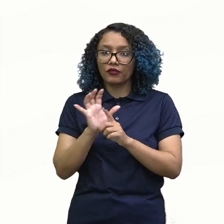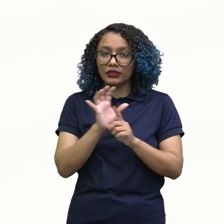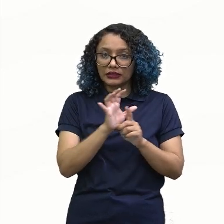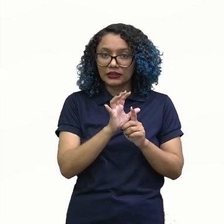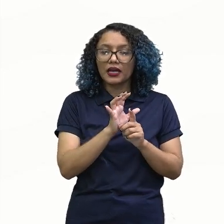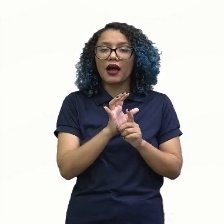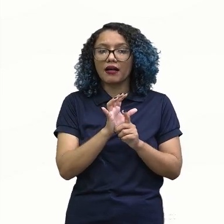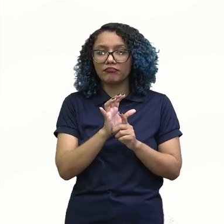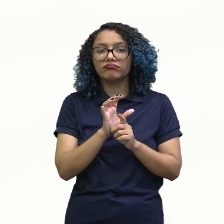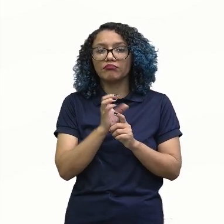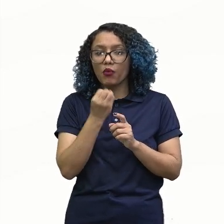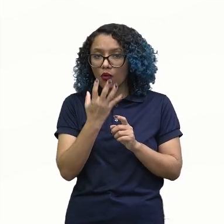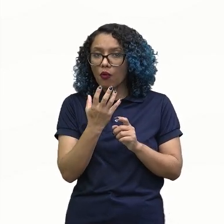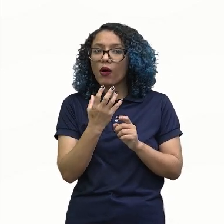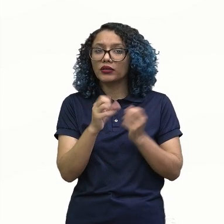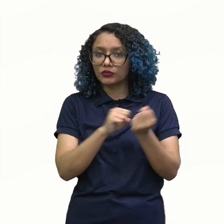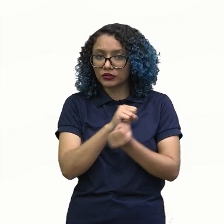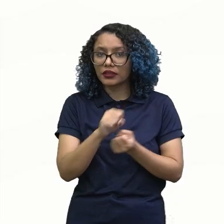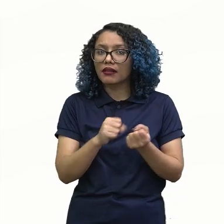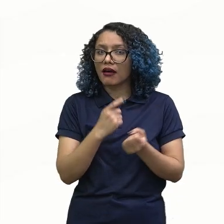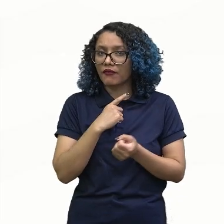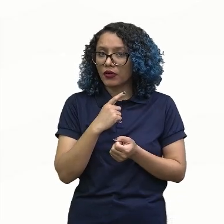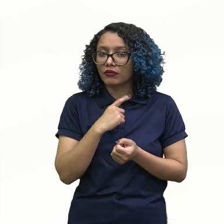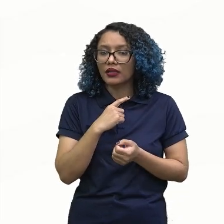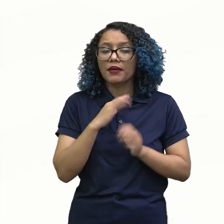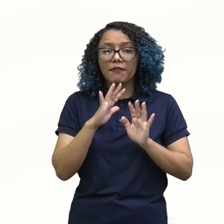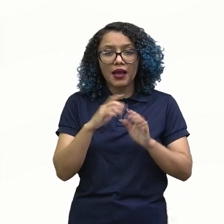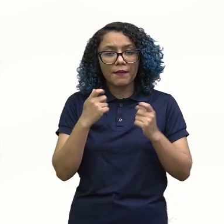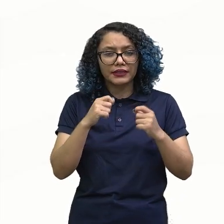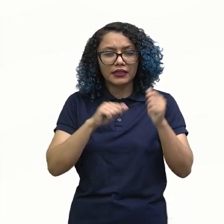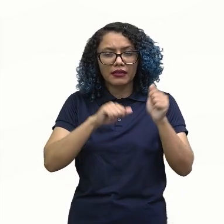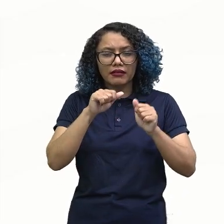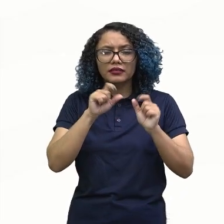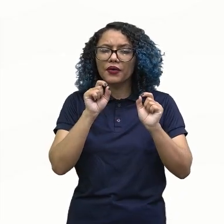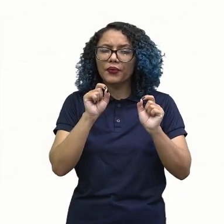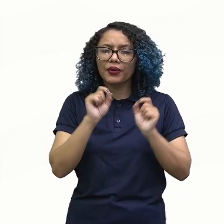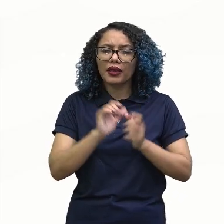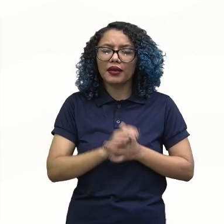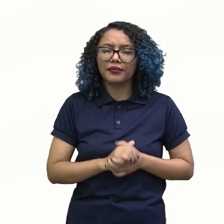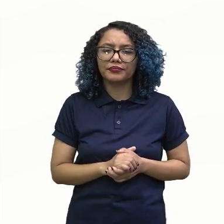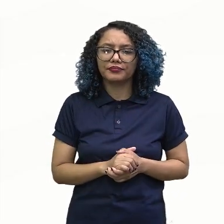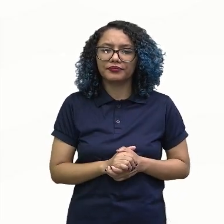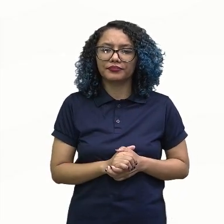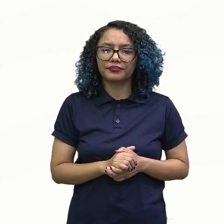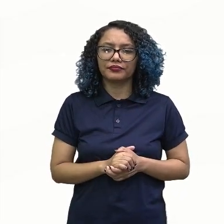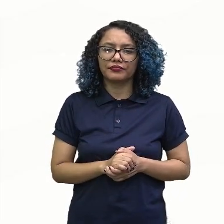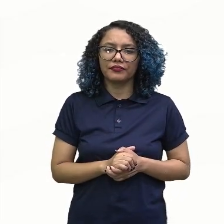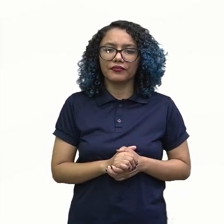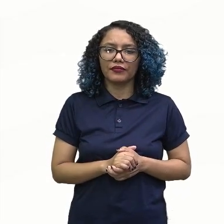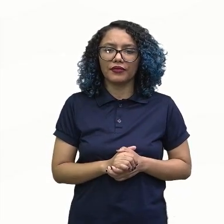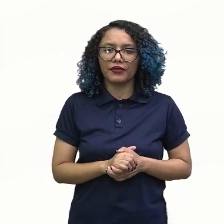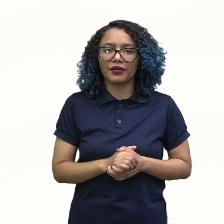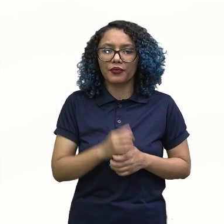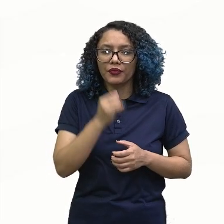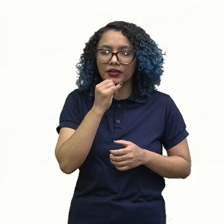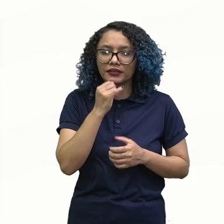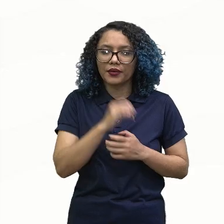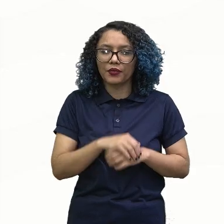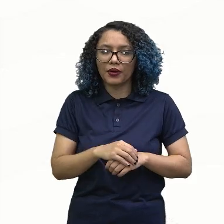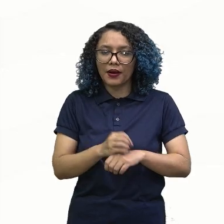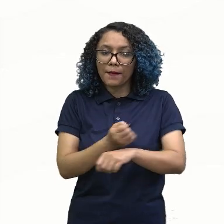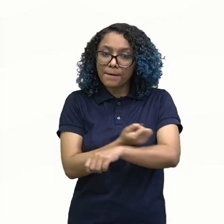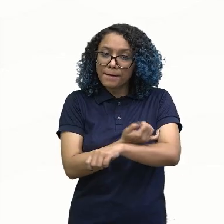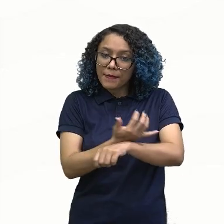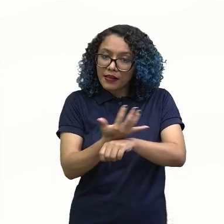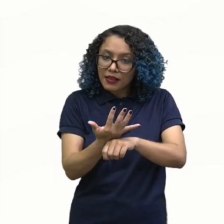Aí você tem, ó, claro que a gente tem que analisar de forma que você perceba que temos as plantas de biogás, temos